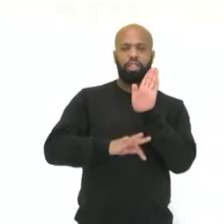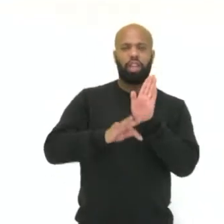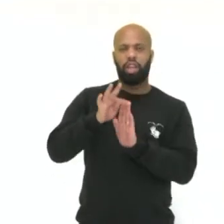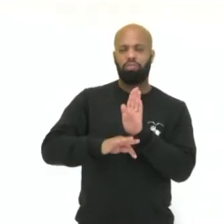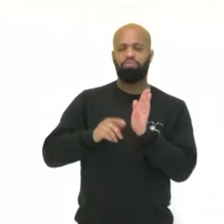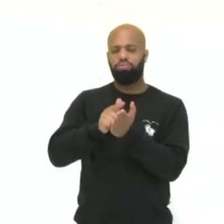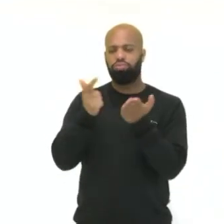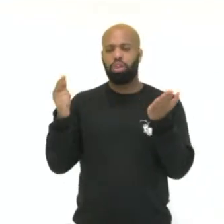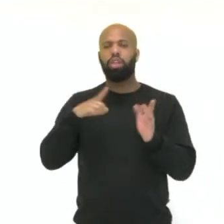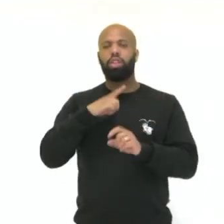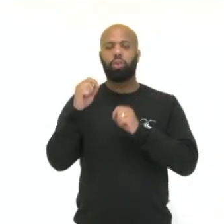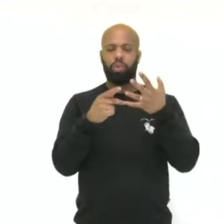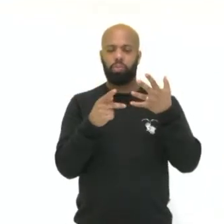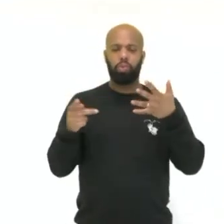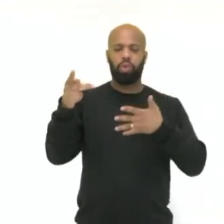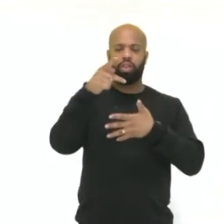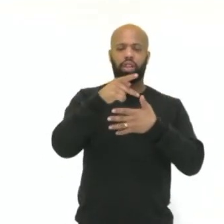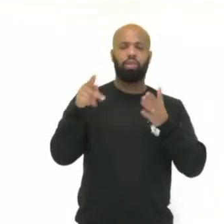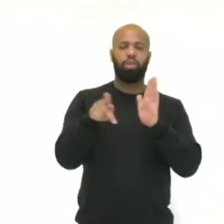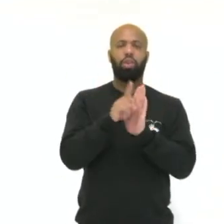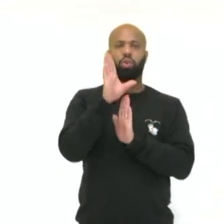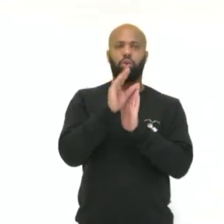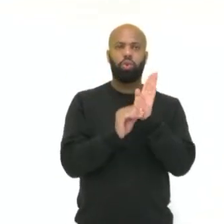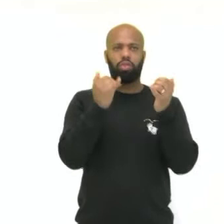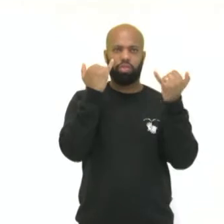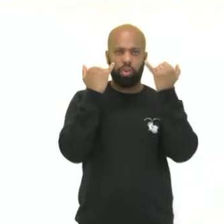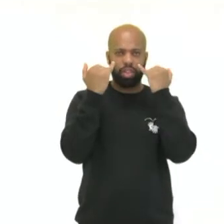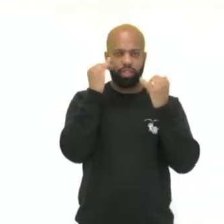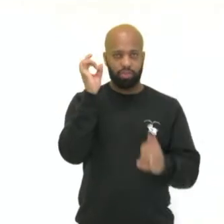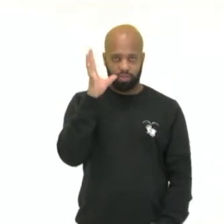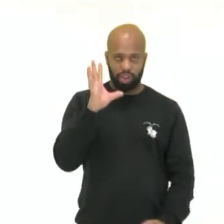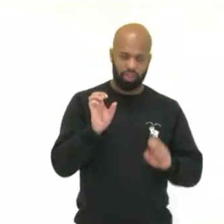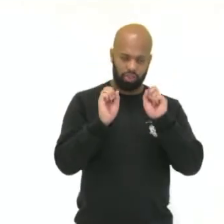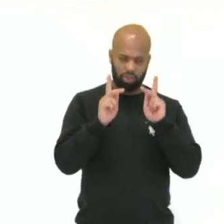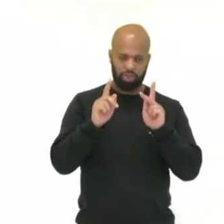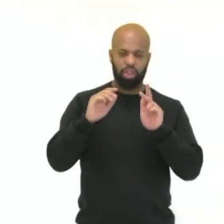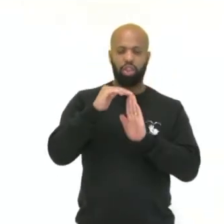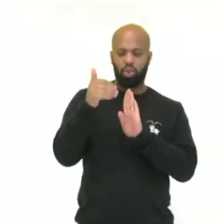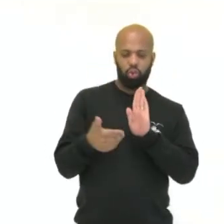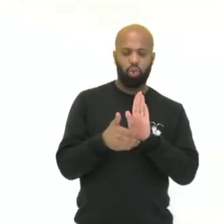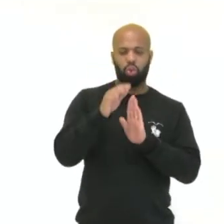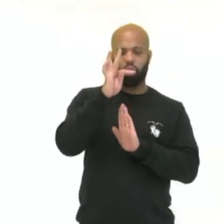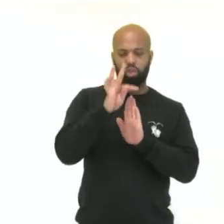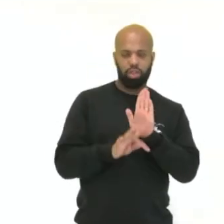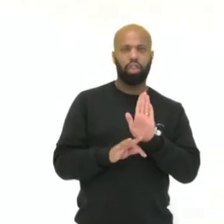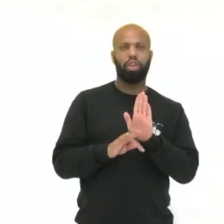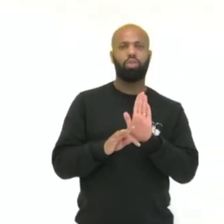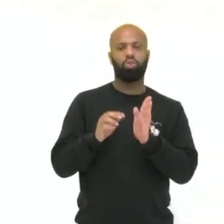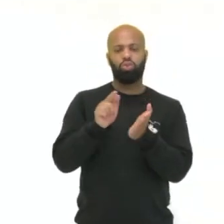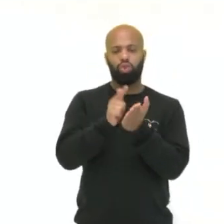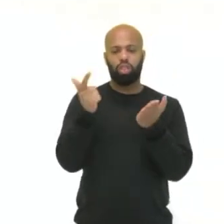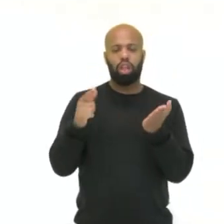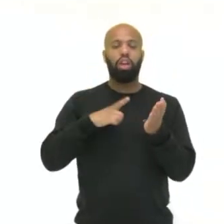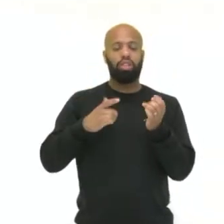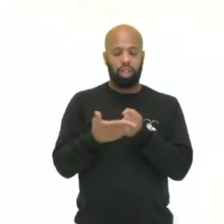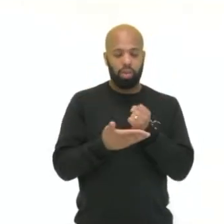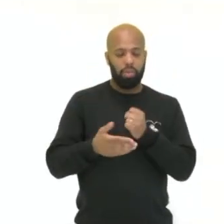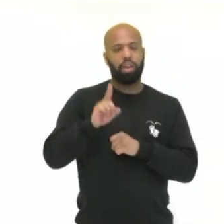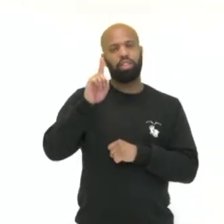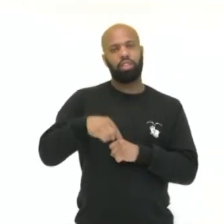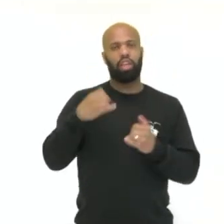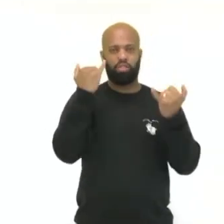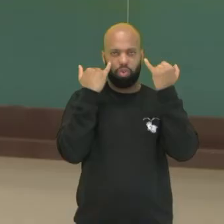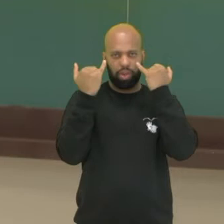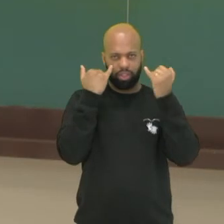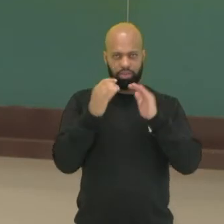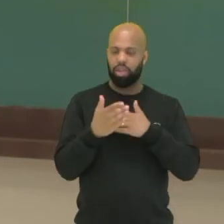prioridade o conteúdo informativo. Fácil, tranquilo. Todo texto jornalístico tem como base a informação,